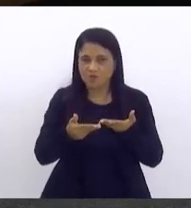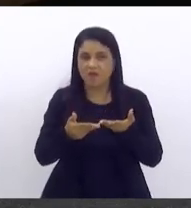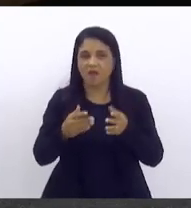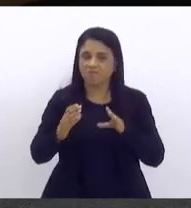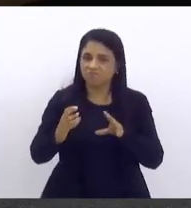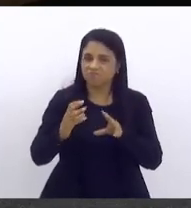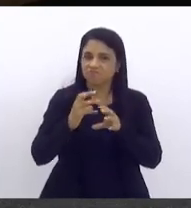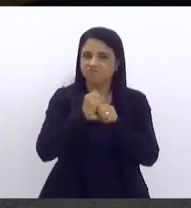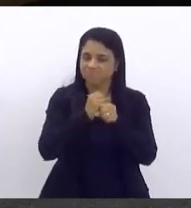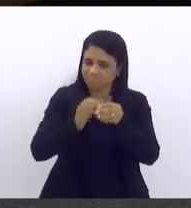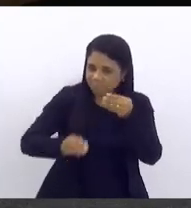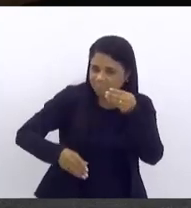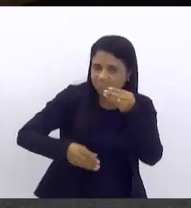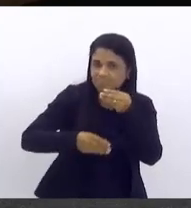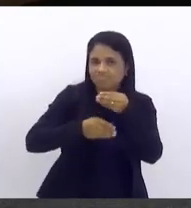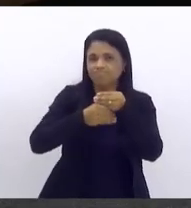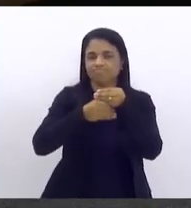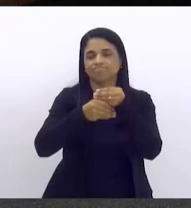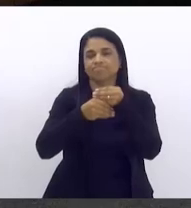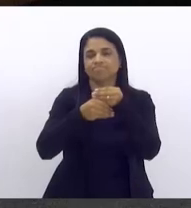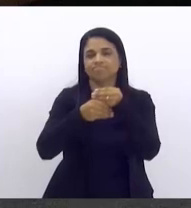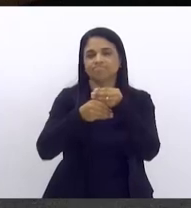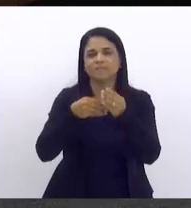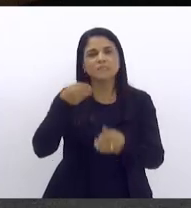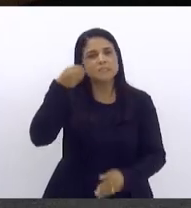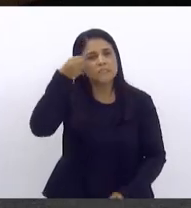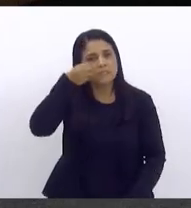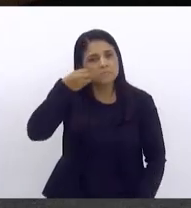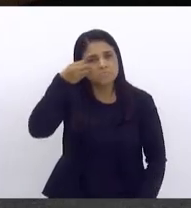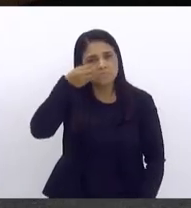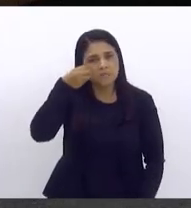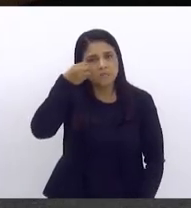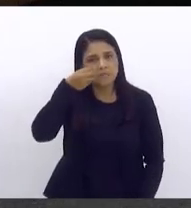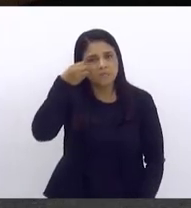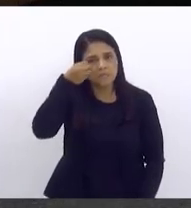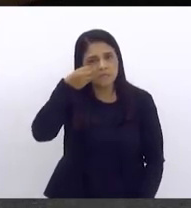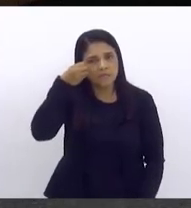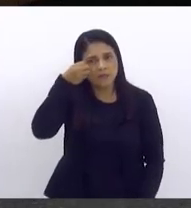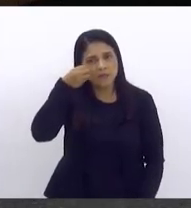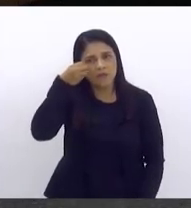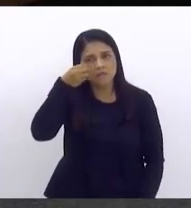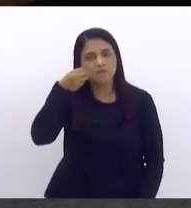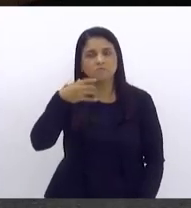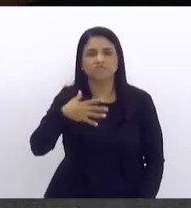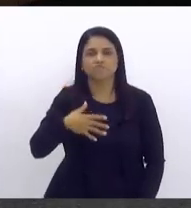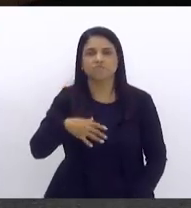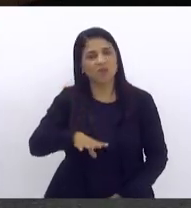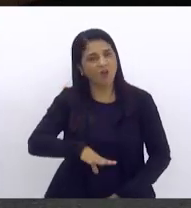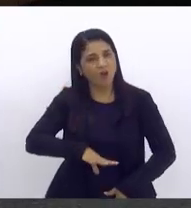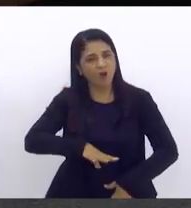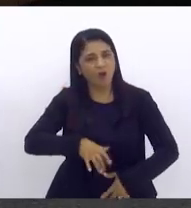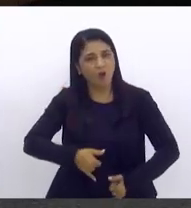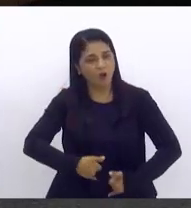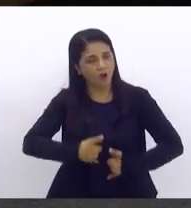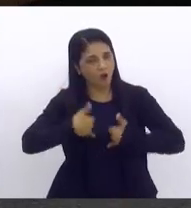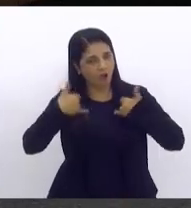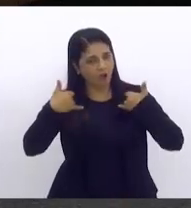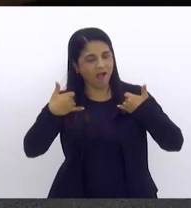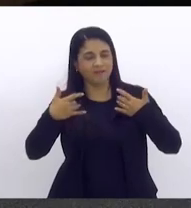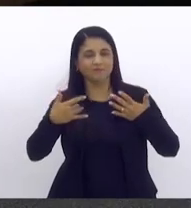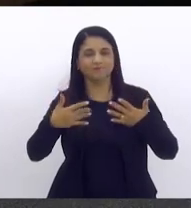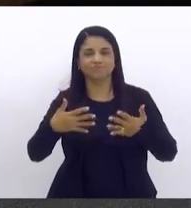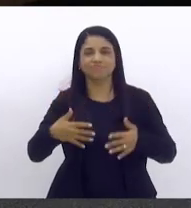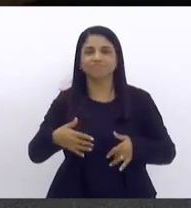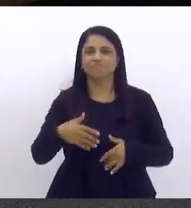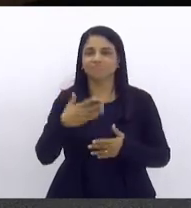a nós nessa, com toda a sua experiência, e dizer que a gente fica muito honrado com